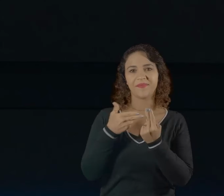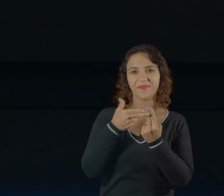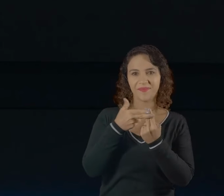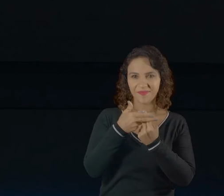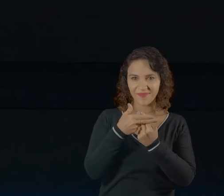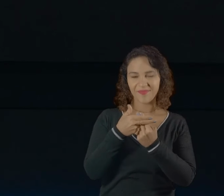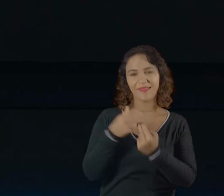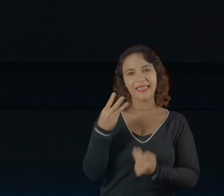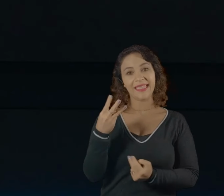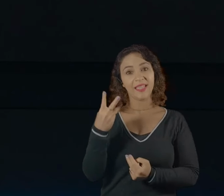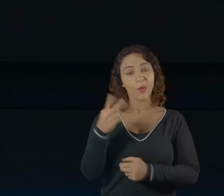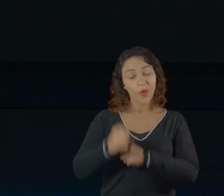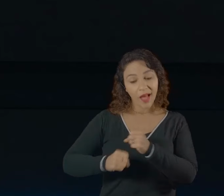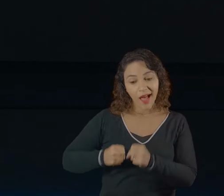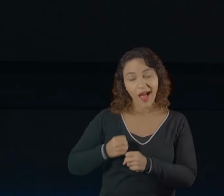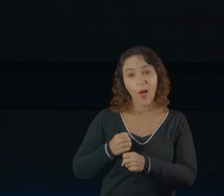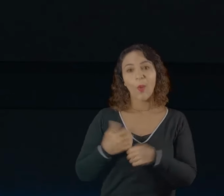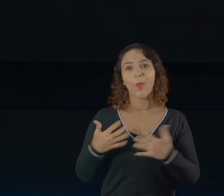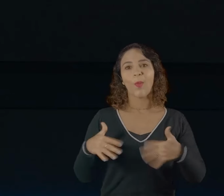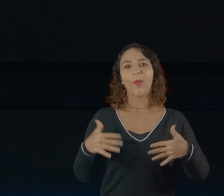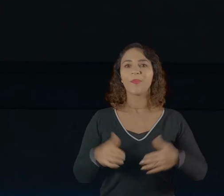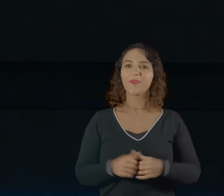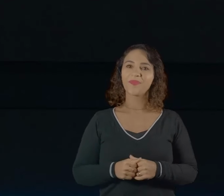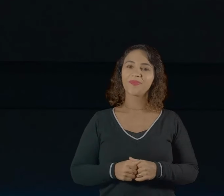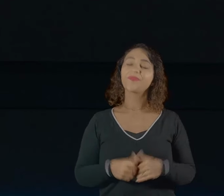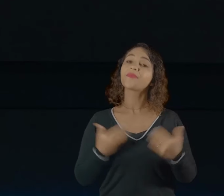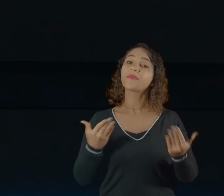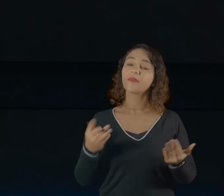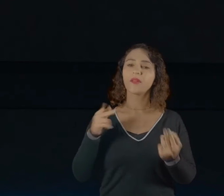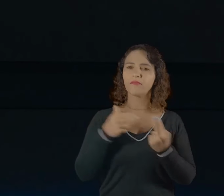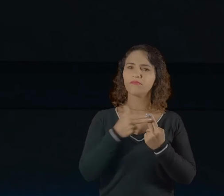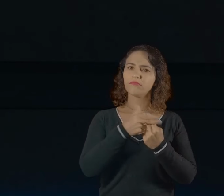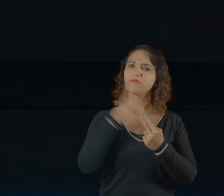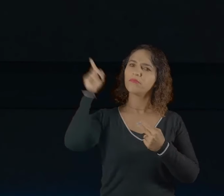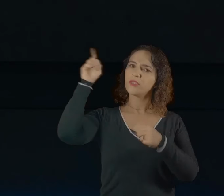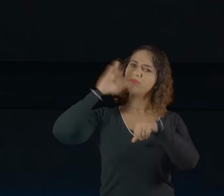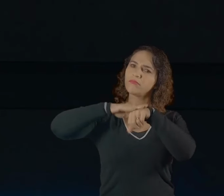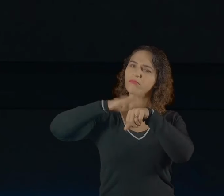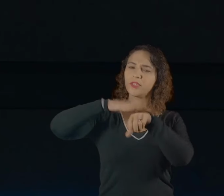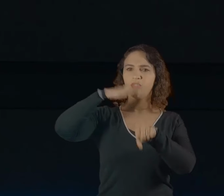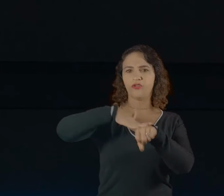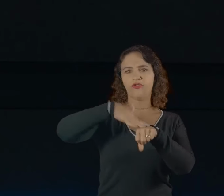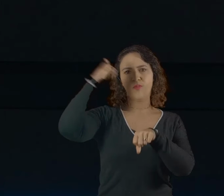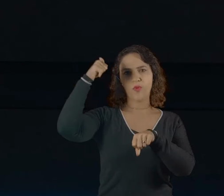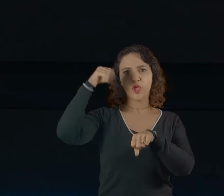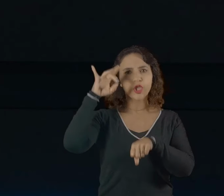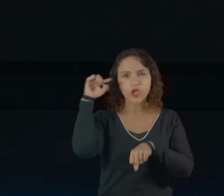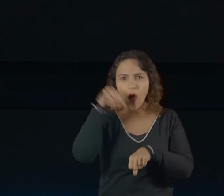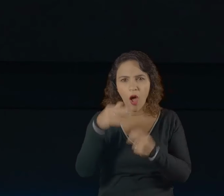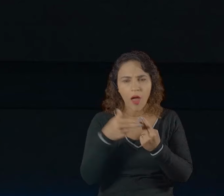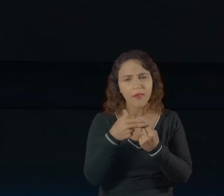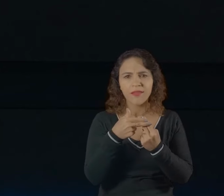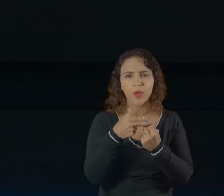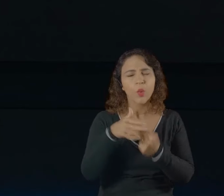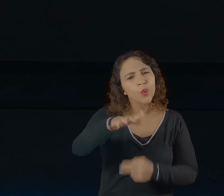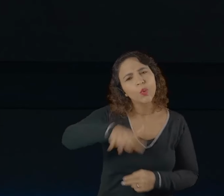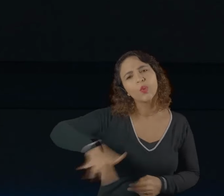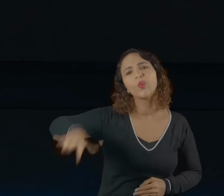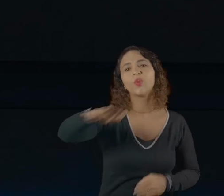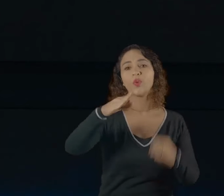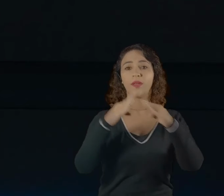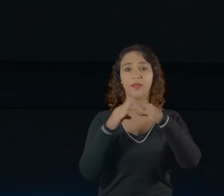Church, e a IA Church ela tem um chamado, aliás, a Igreja de Jesus tem um chamado, né? O